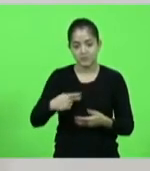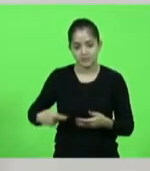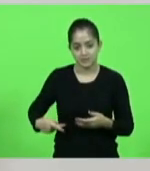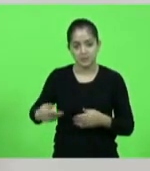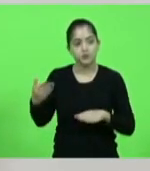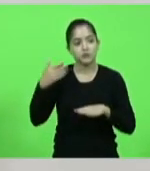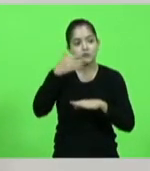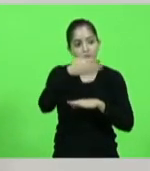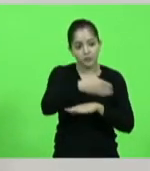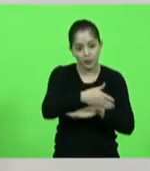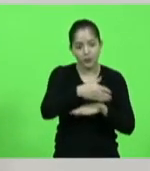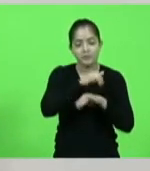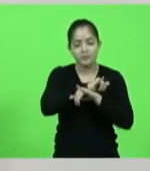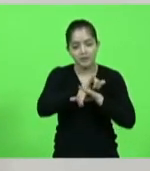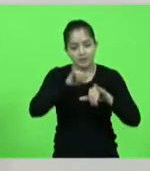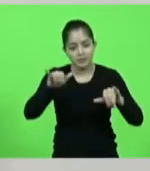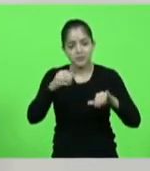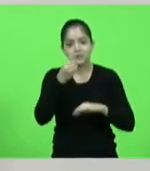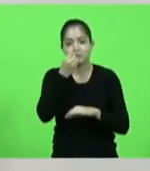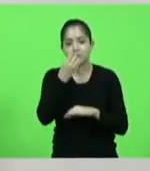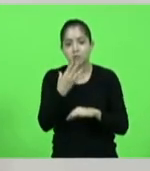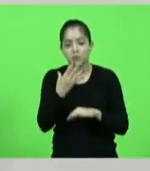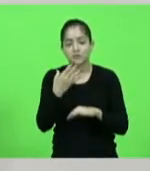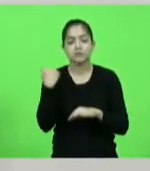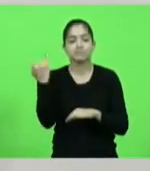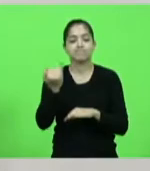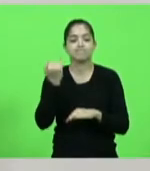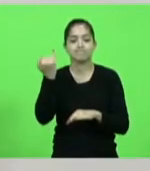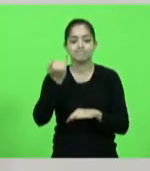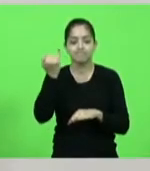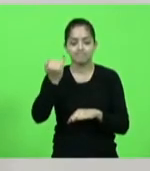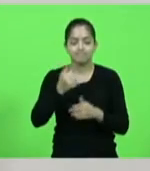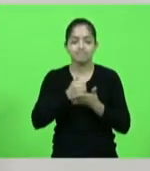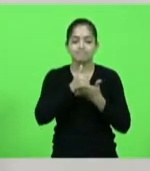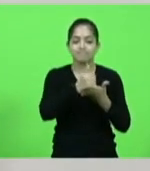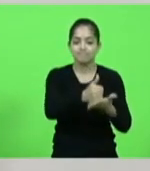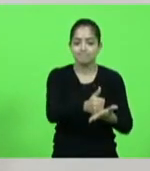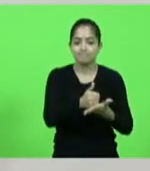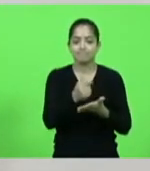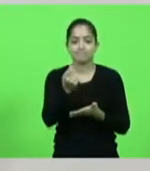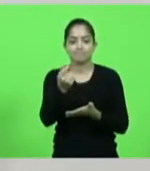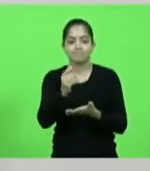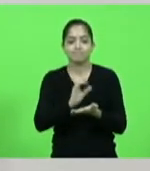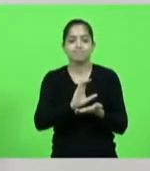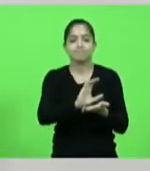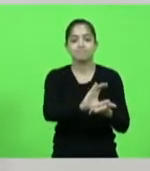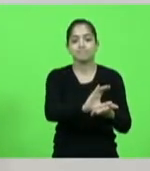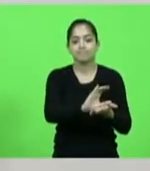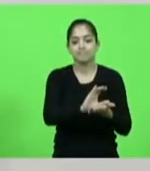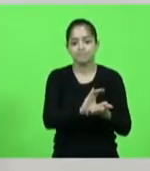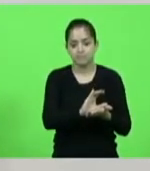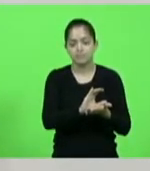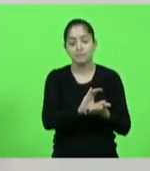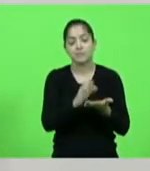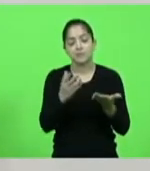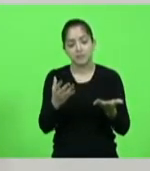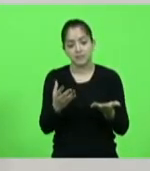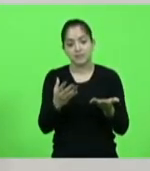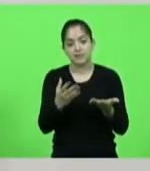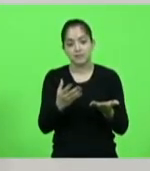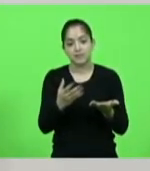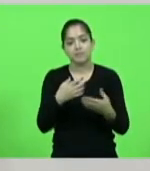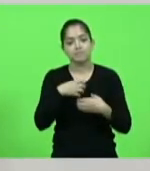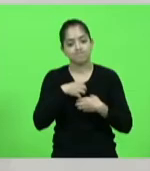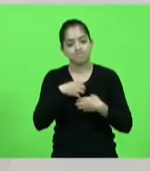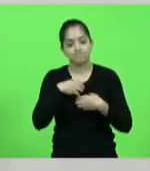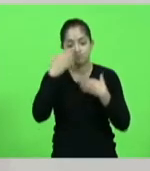essa notícia importante, esse aporte milionário para a cidade, é um sentido também de